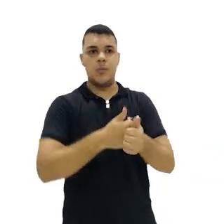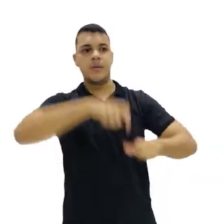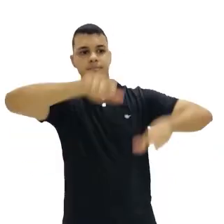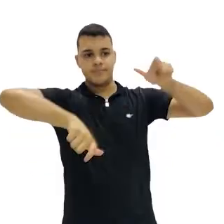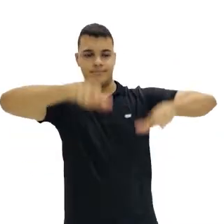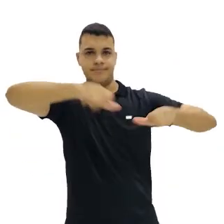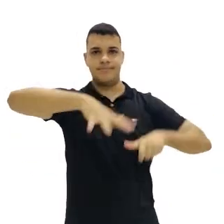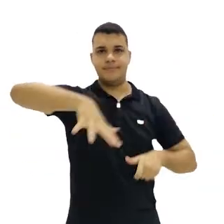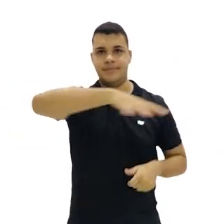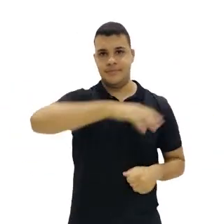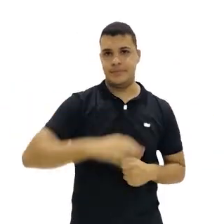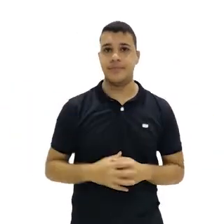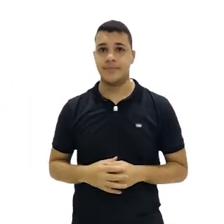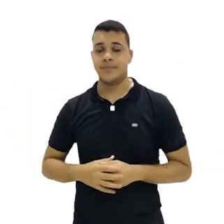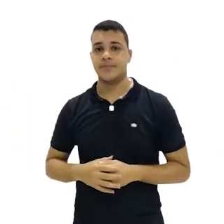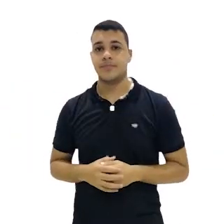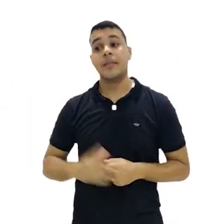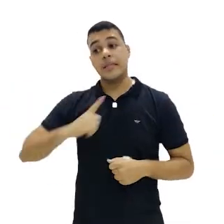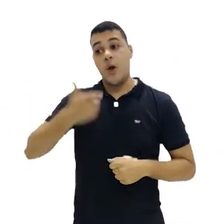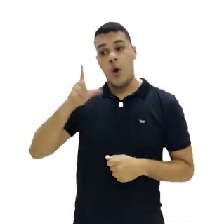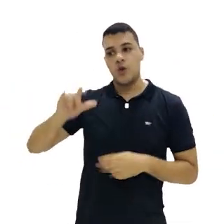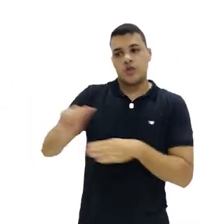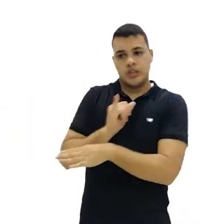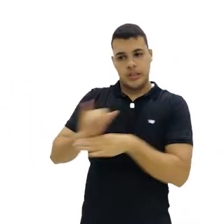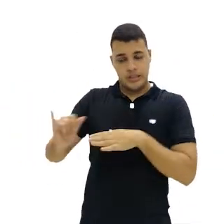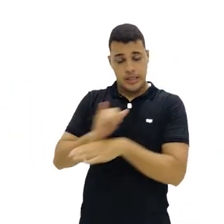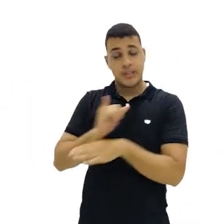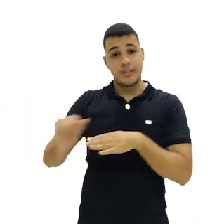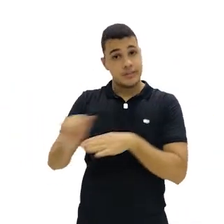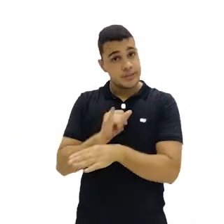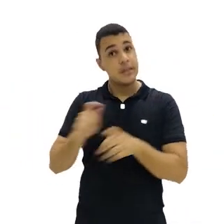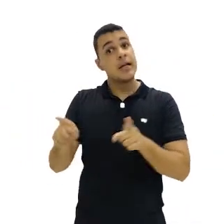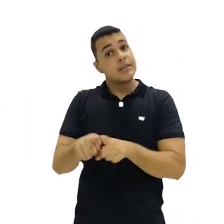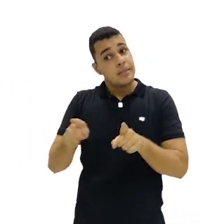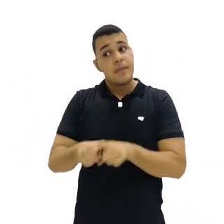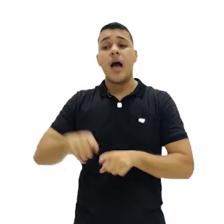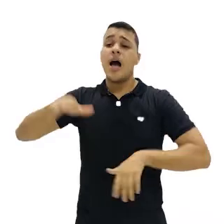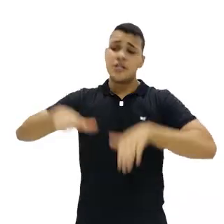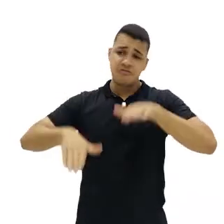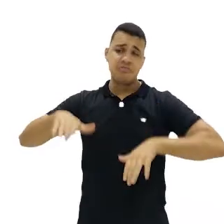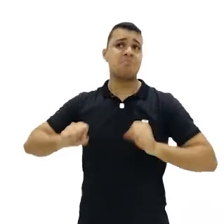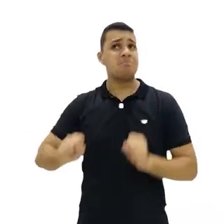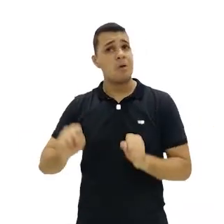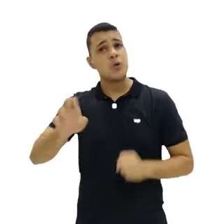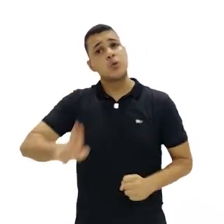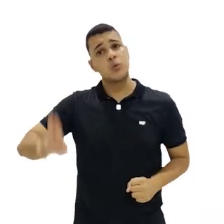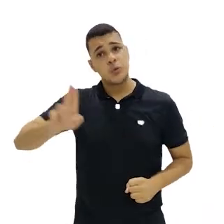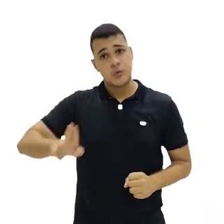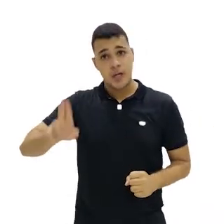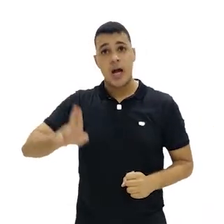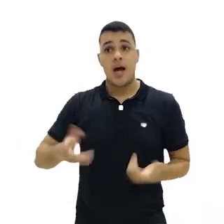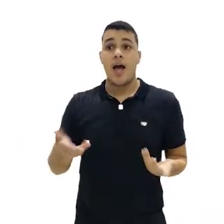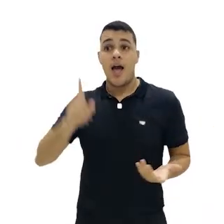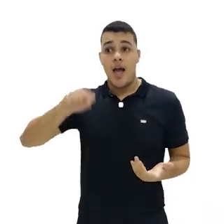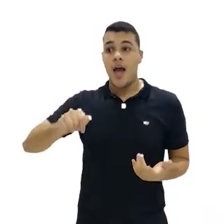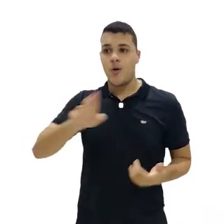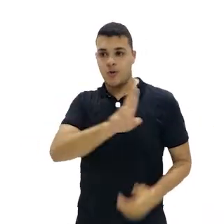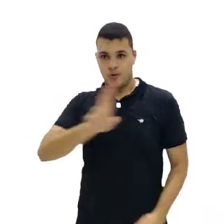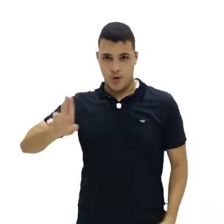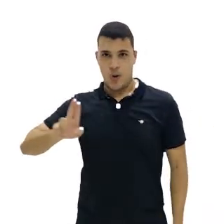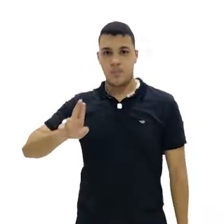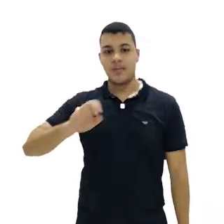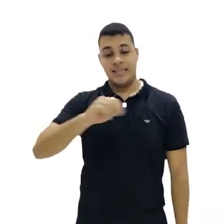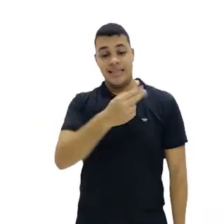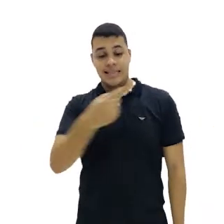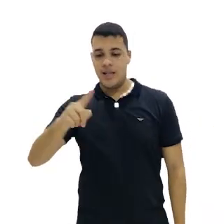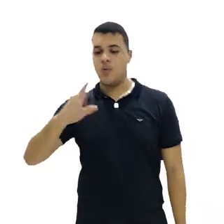alternativa, que às vezes é possível, que é nos chamados estudos não concorrentes, a gente pode imaginar a mesma situação. Nós estamos no ano